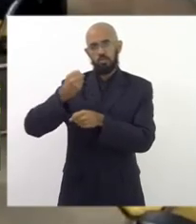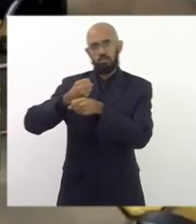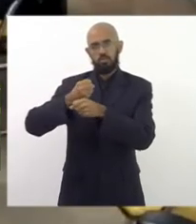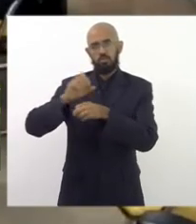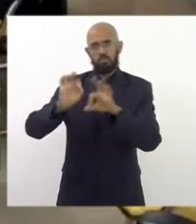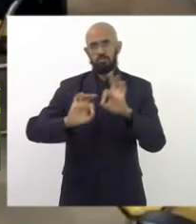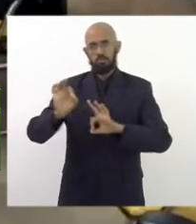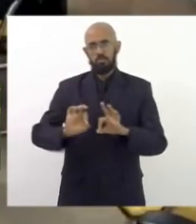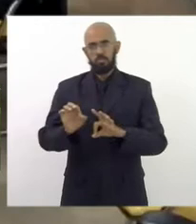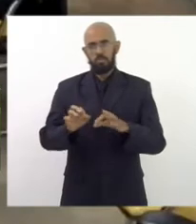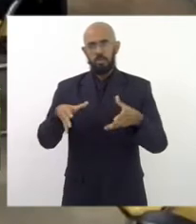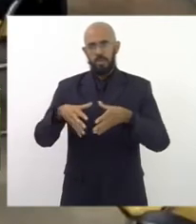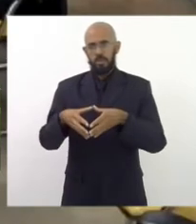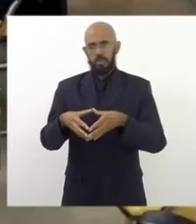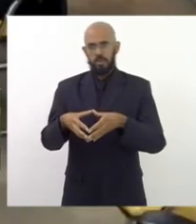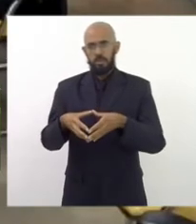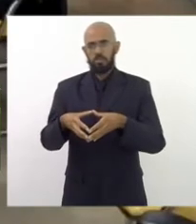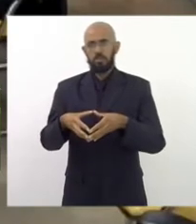toda a equipe